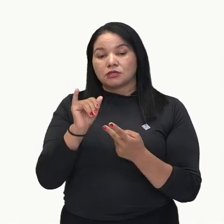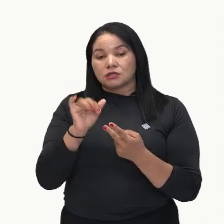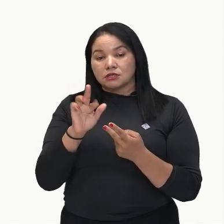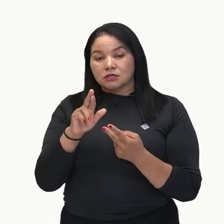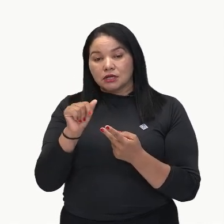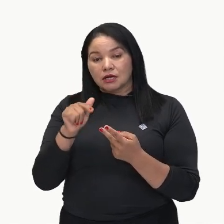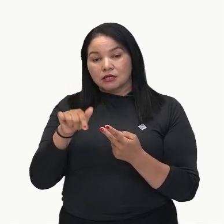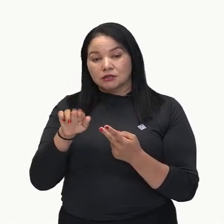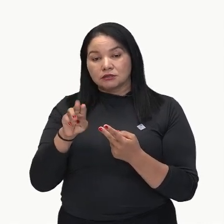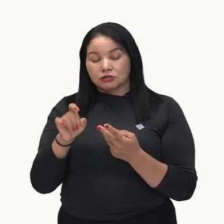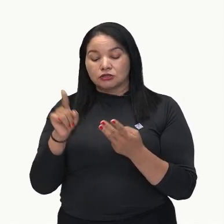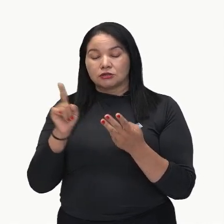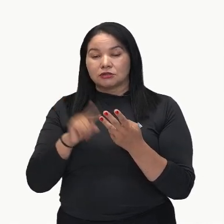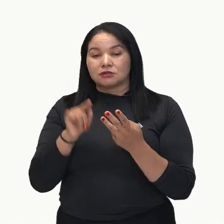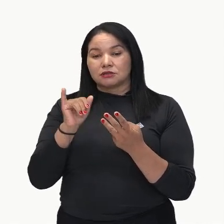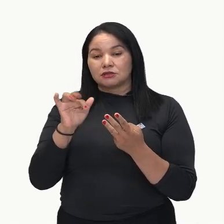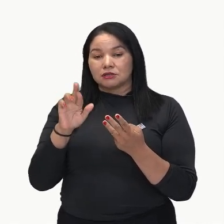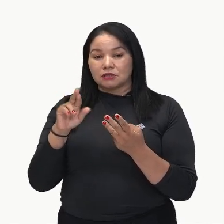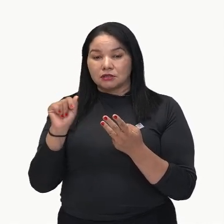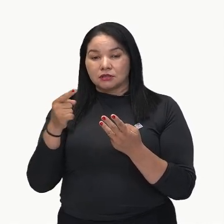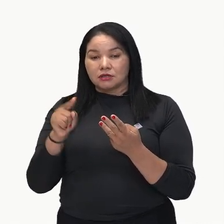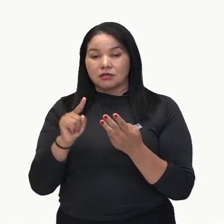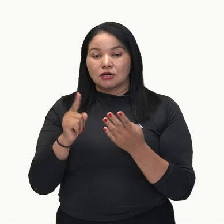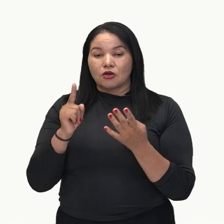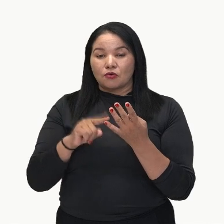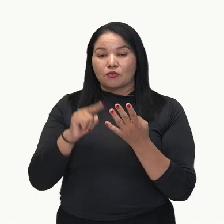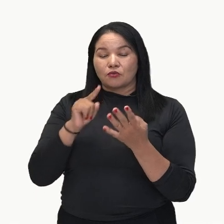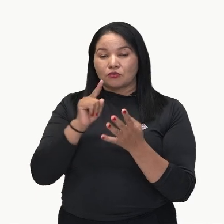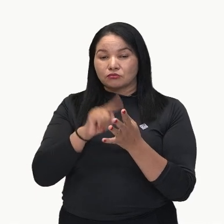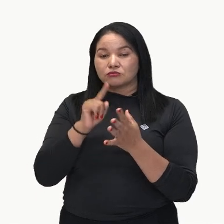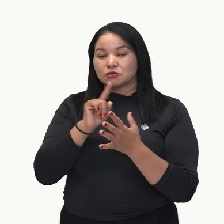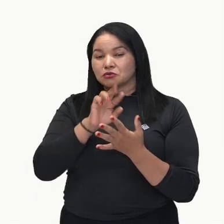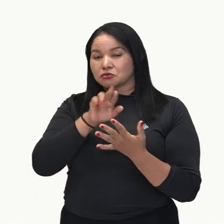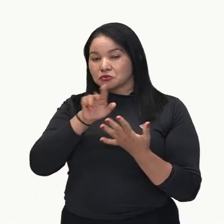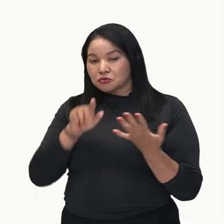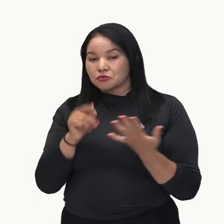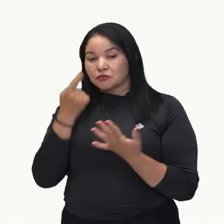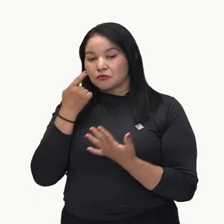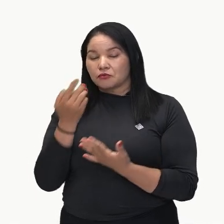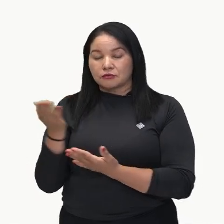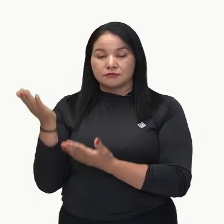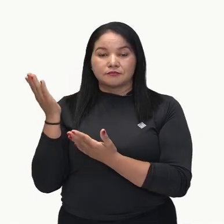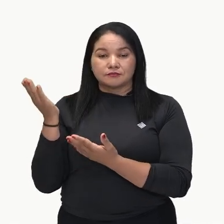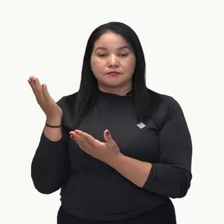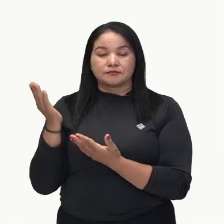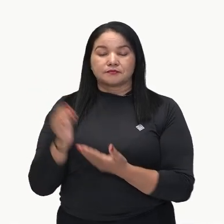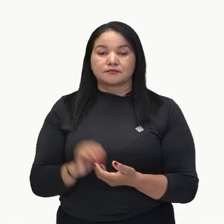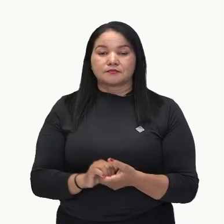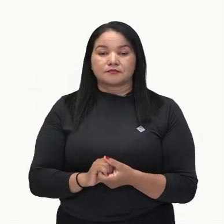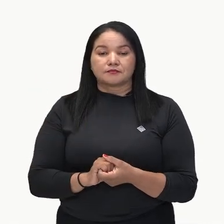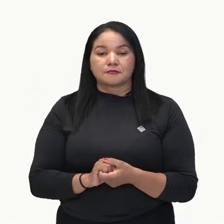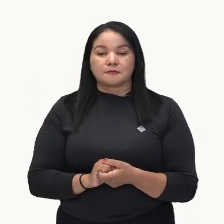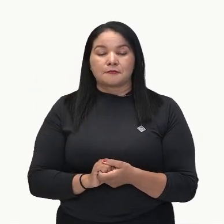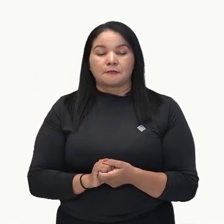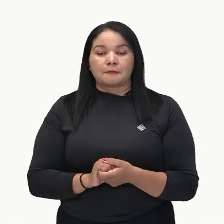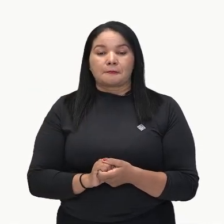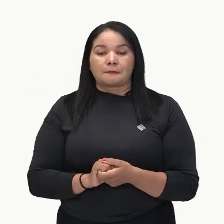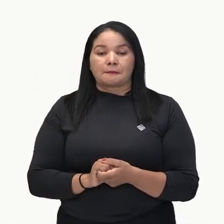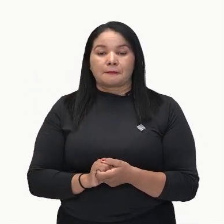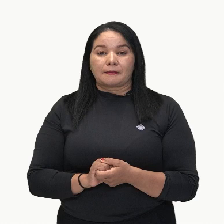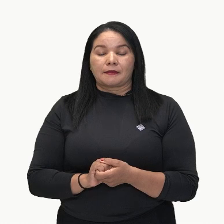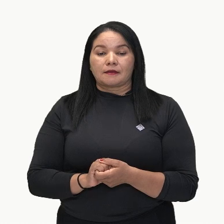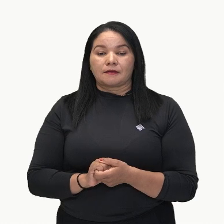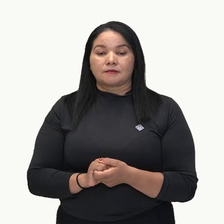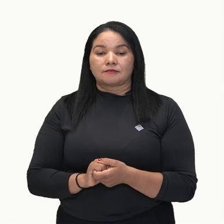Irã, Kuwait, Bahrein, Catar, Emirados Árabes Unidos, Iêmen,